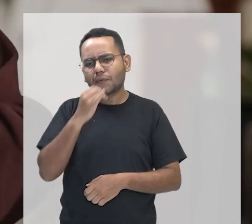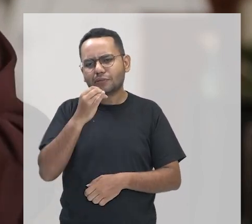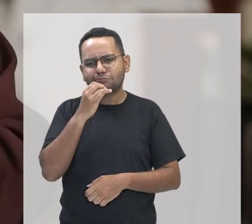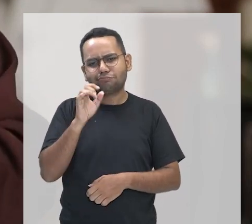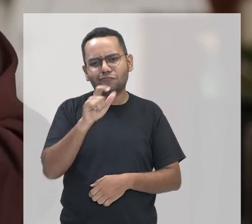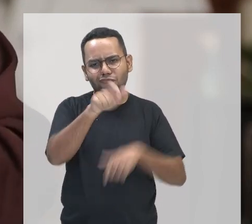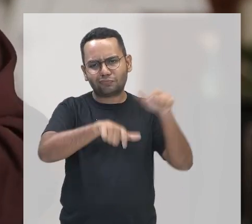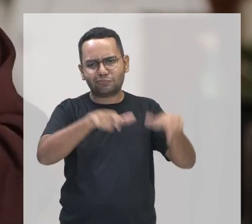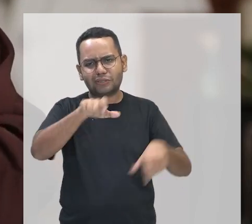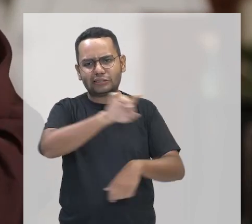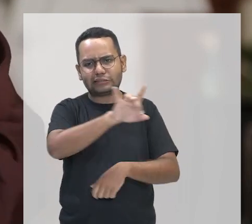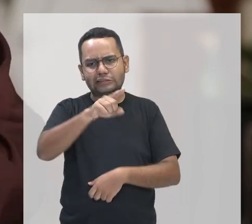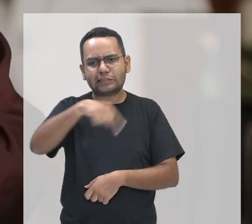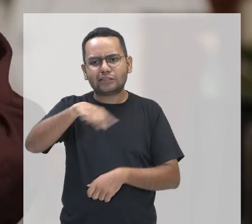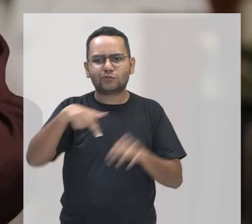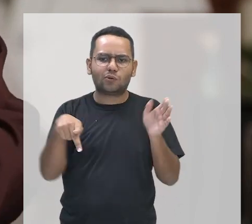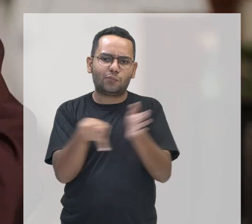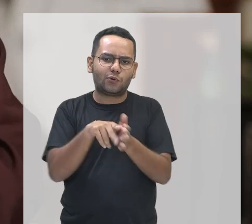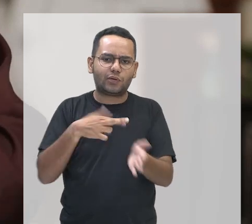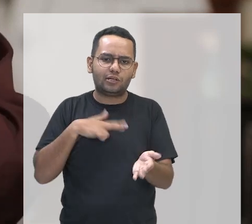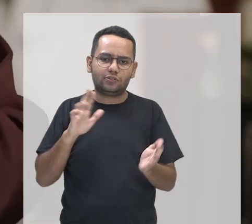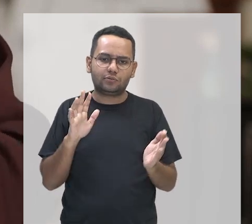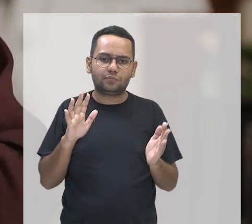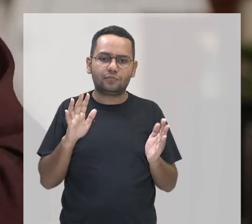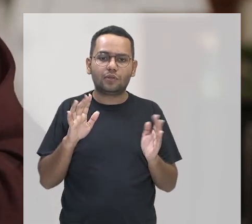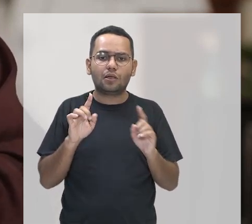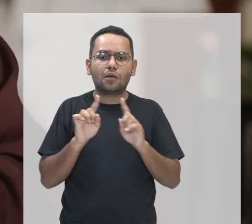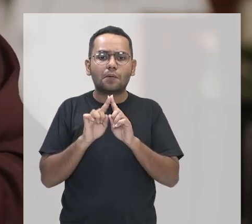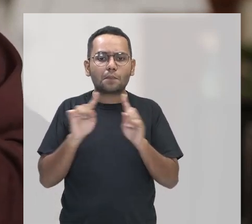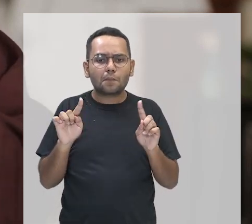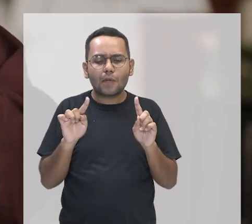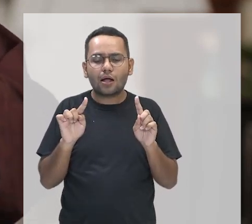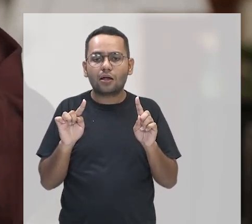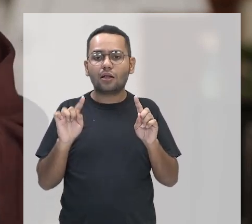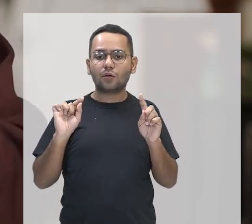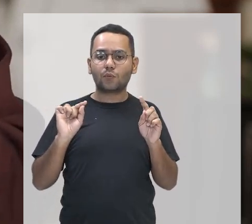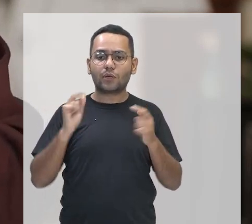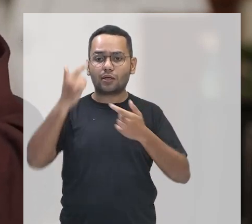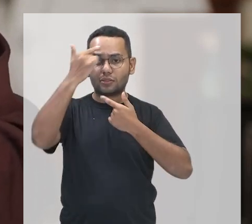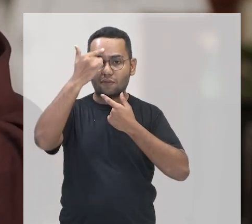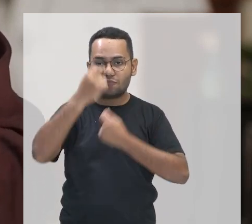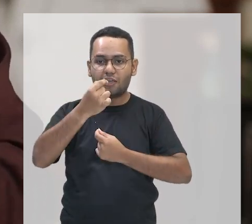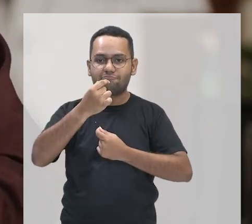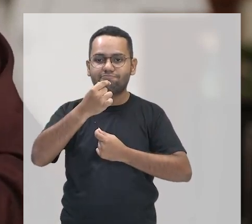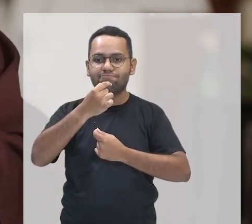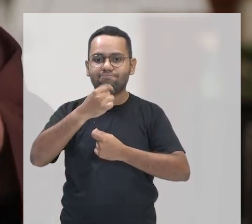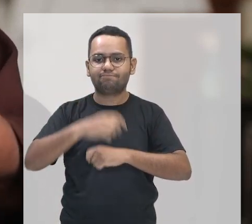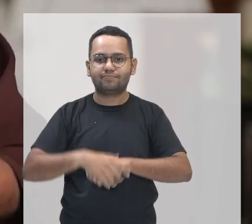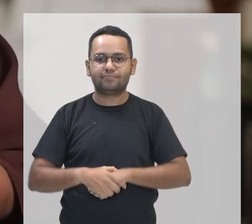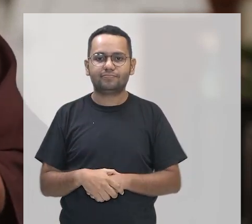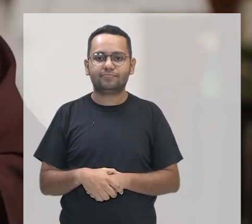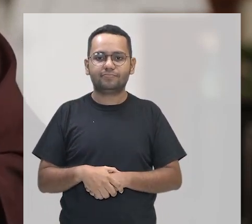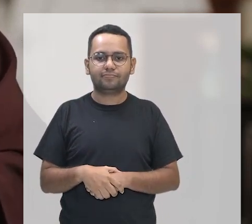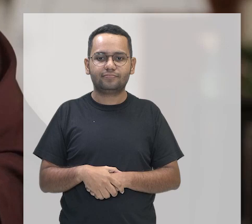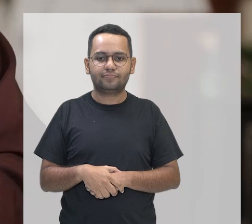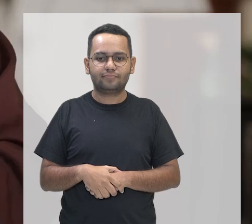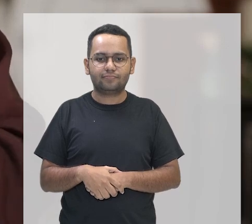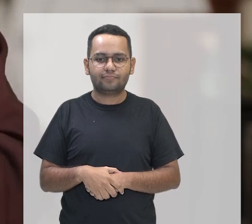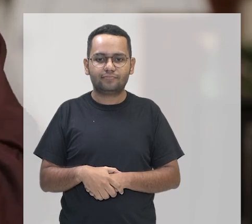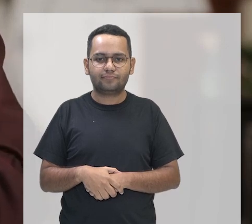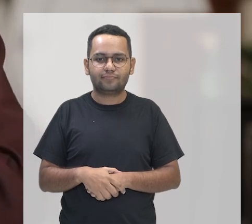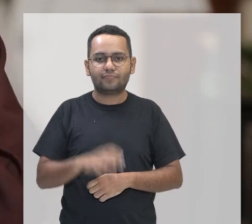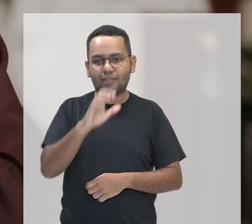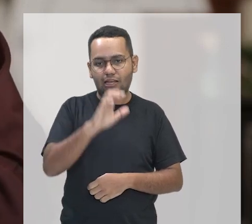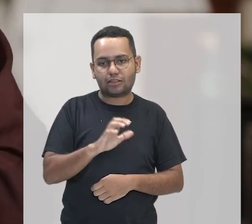sua religião e aí passa exatamente nesse exercício da fé. A fé cristã, a